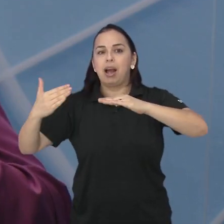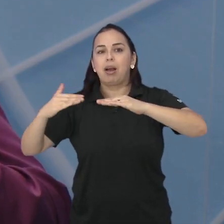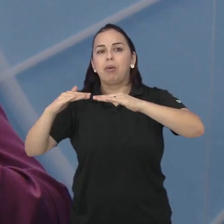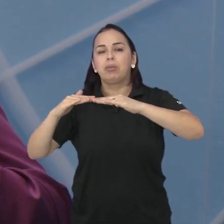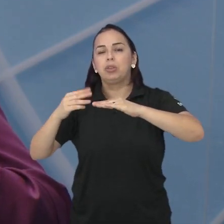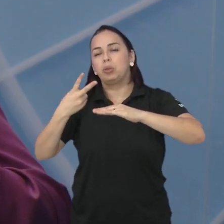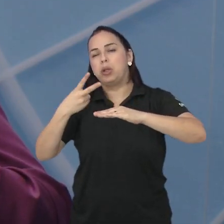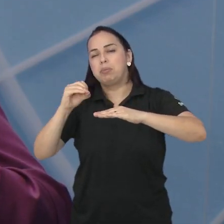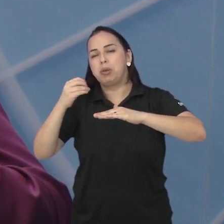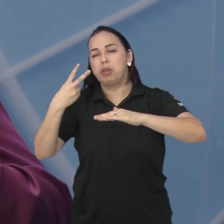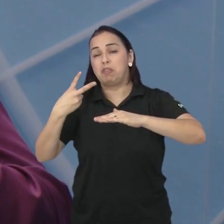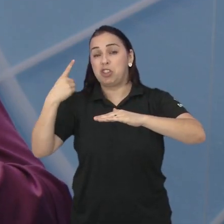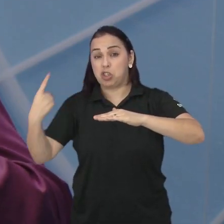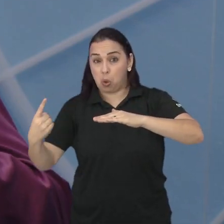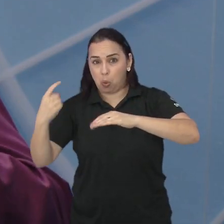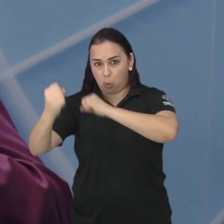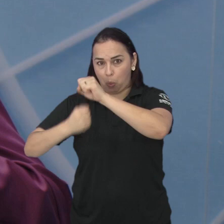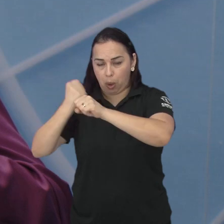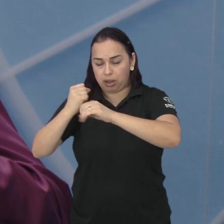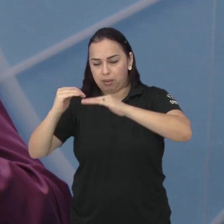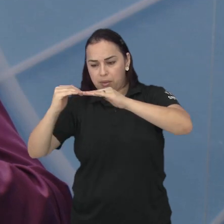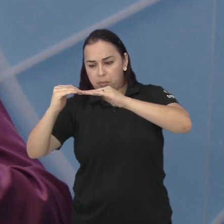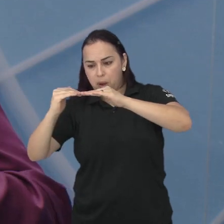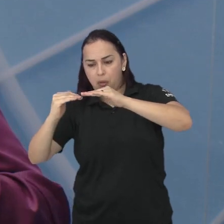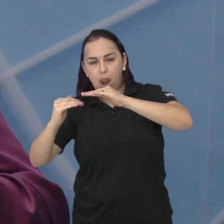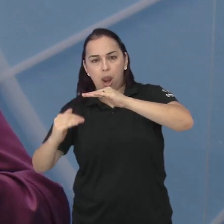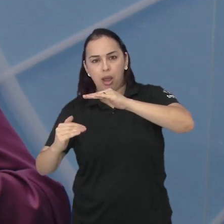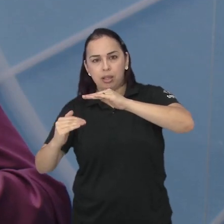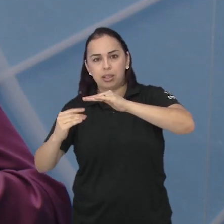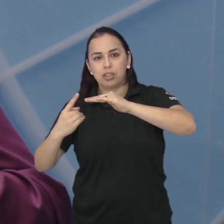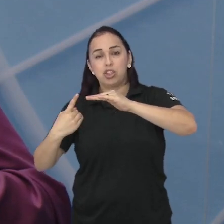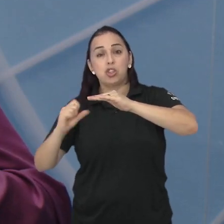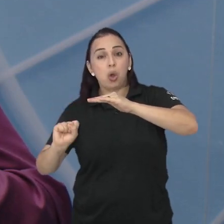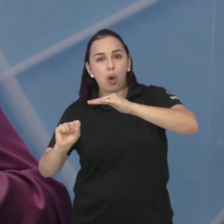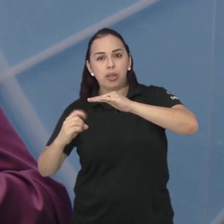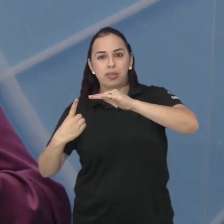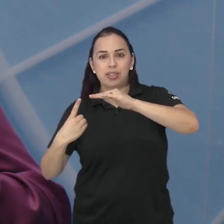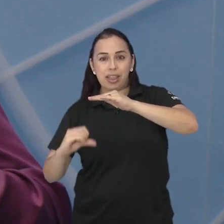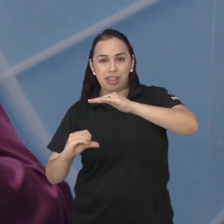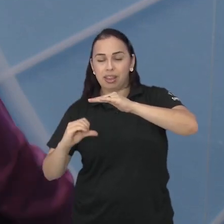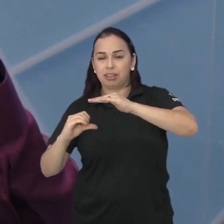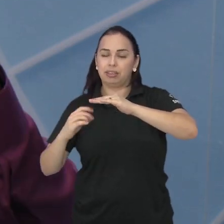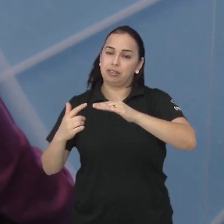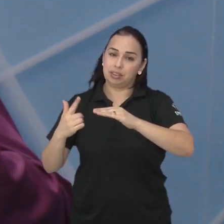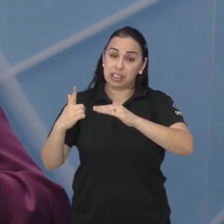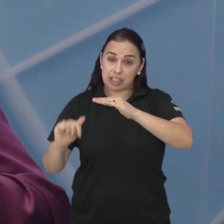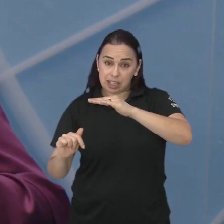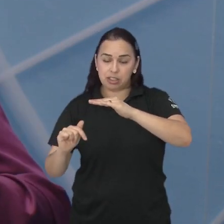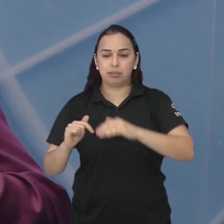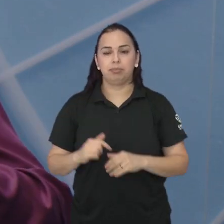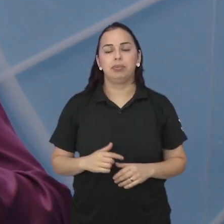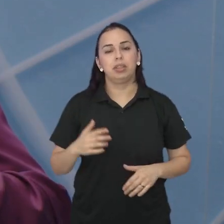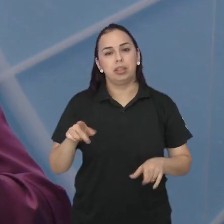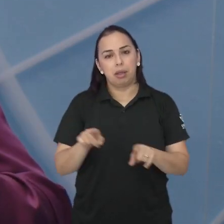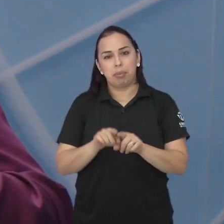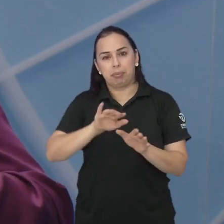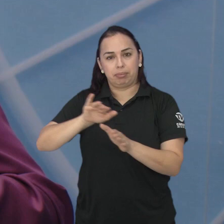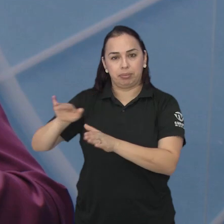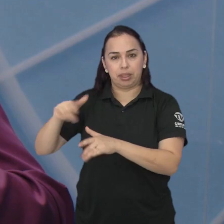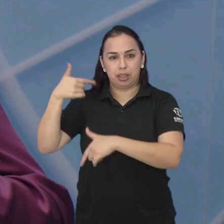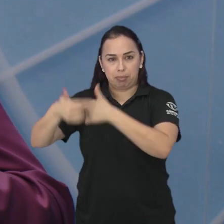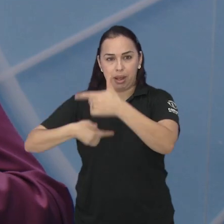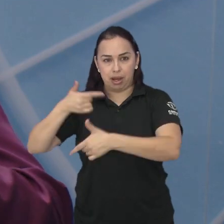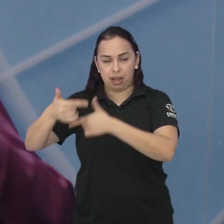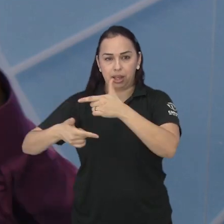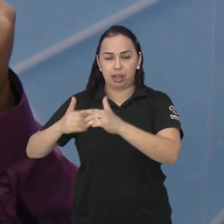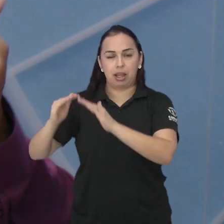anos, 19 anos. E era aquela situação bem mais grave. Então a gente começou a ver. Quando eu fui até... eu trabalhei também no abrigo